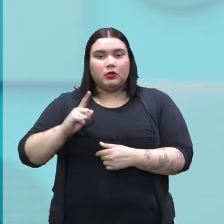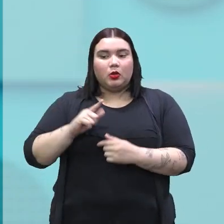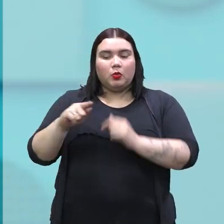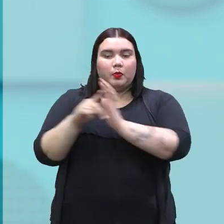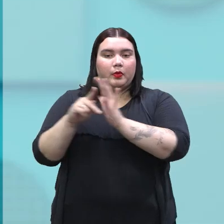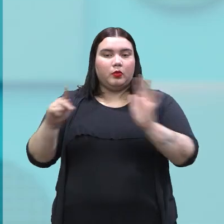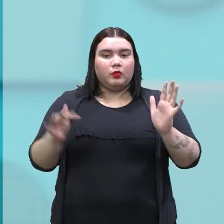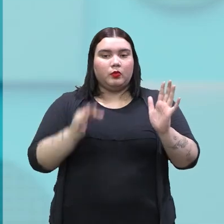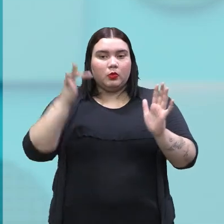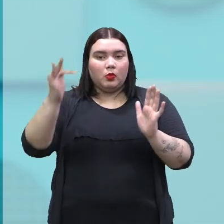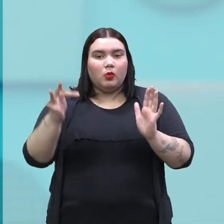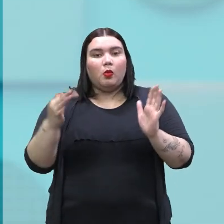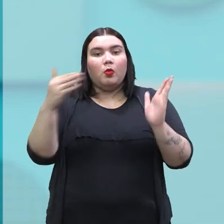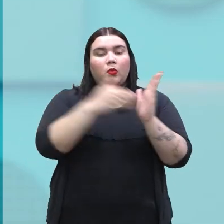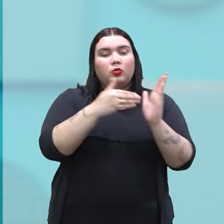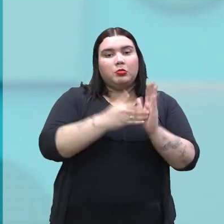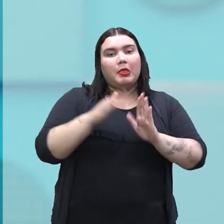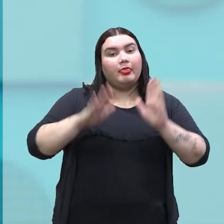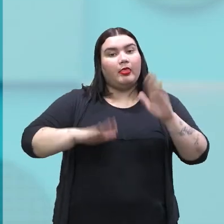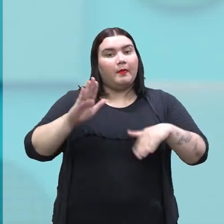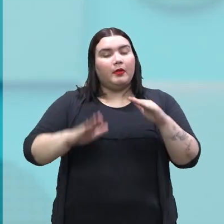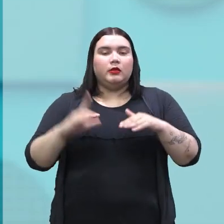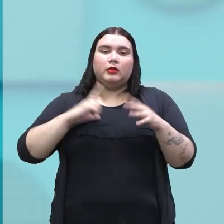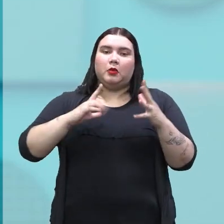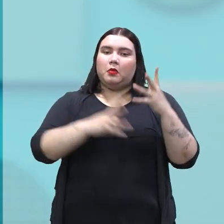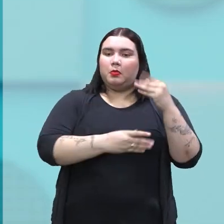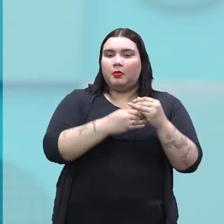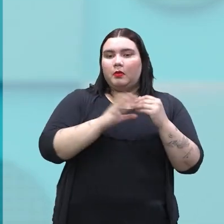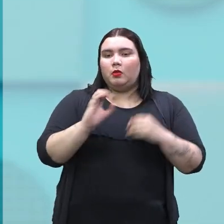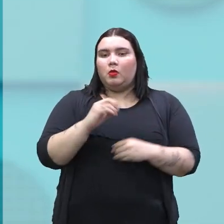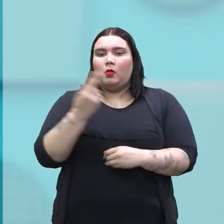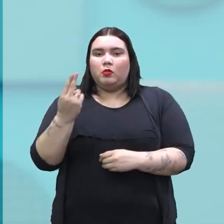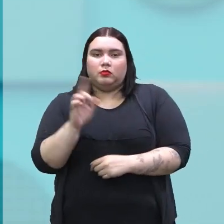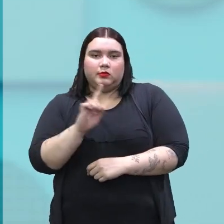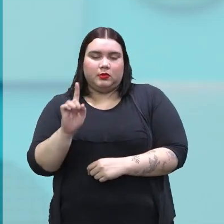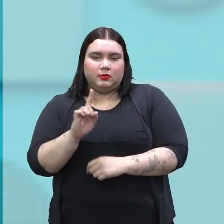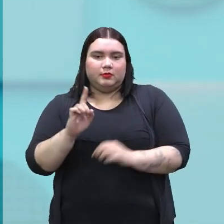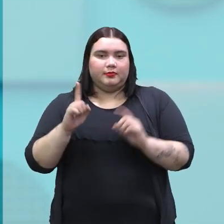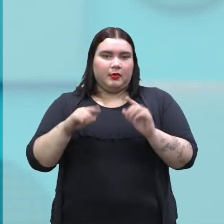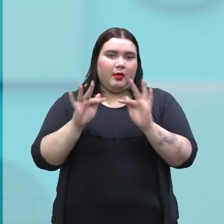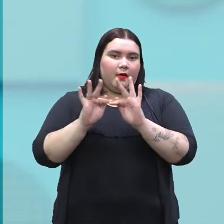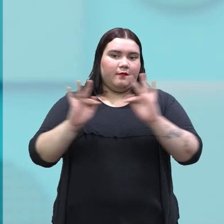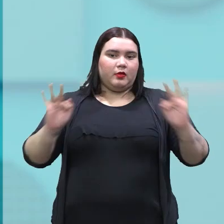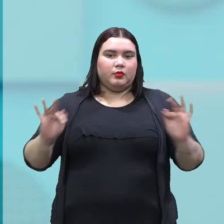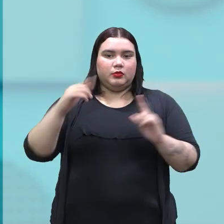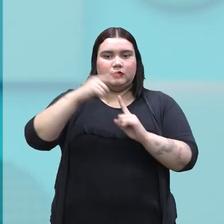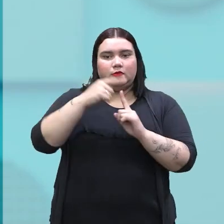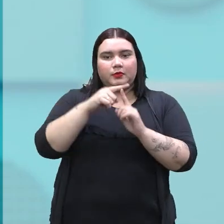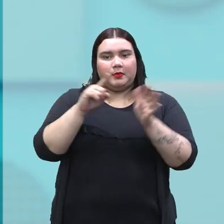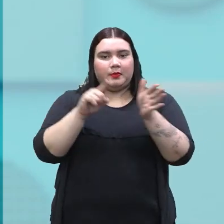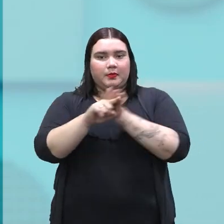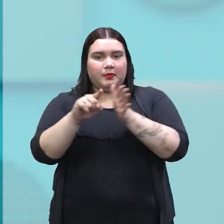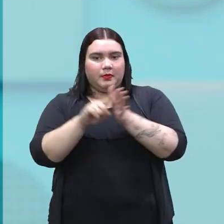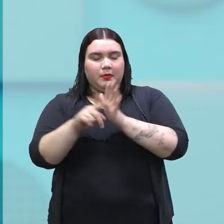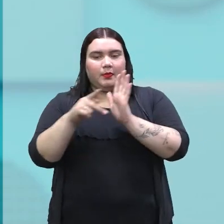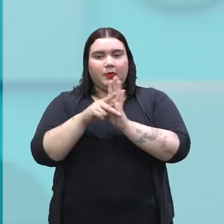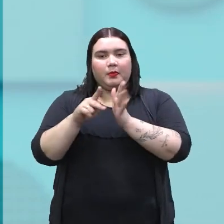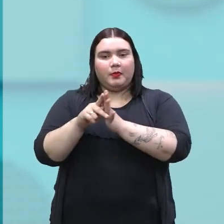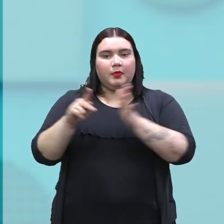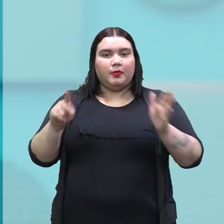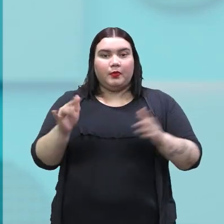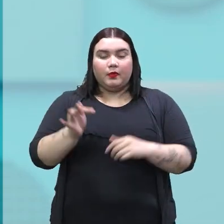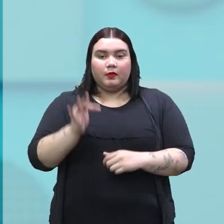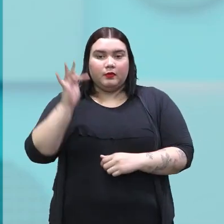futuro. E dependendo da sua frase, pode ter complemento ou não, né? Então, esta é uma frase na forma interrogativa do